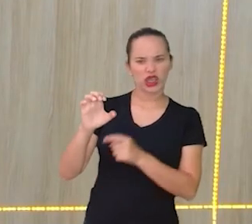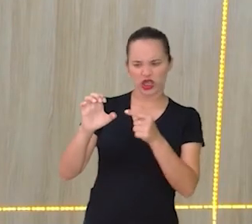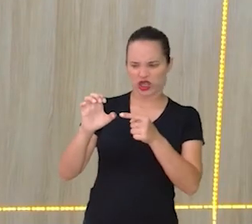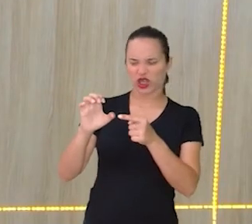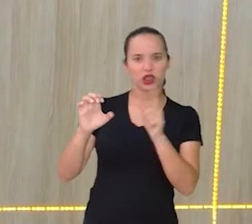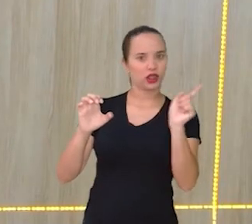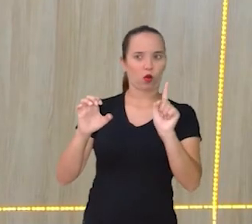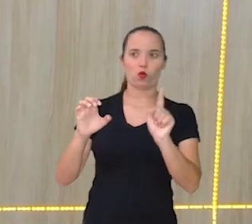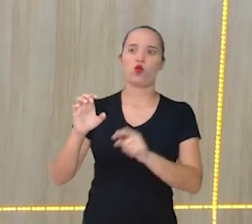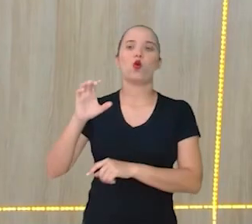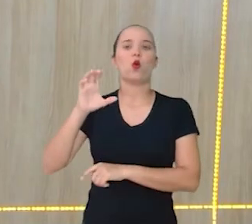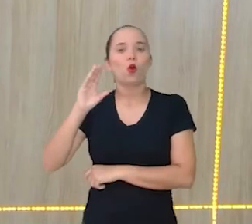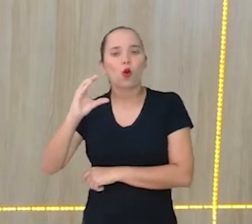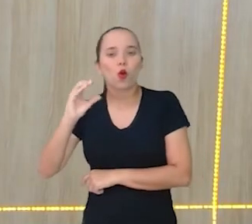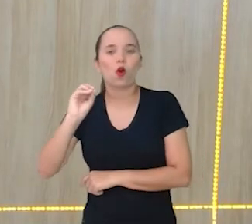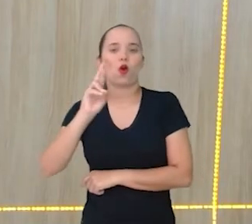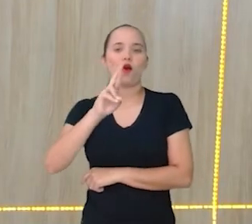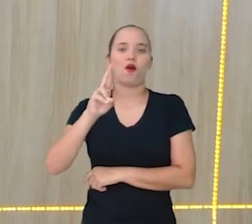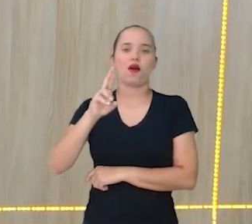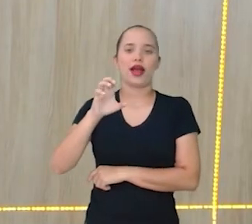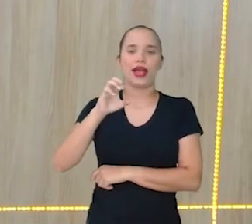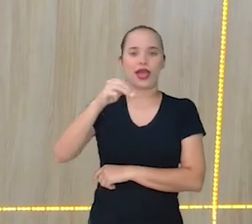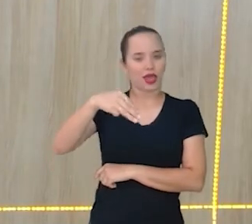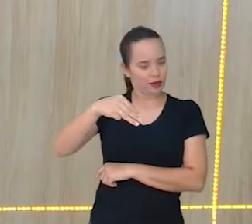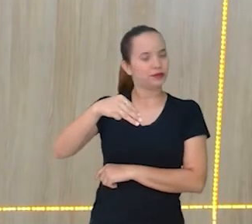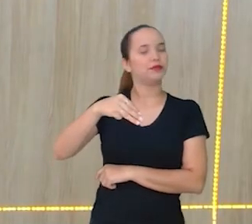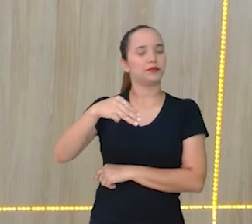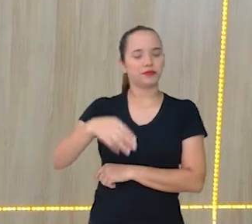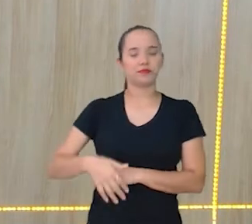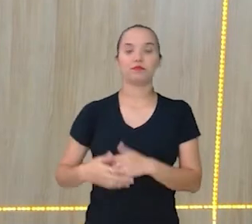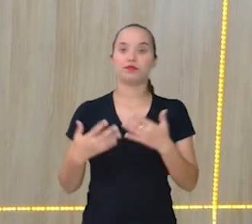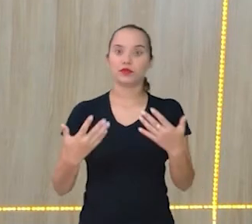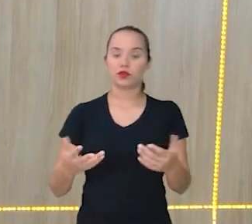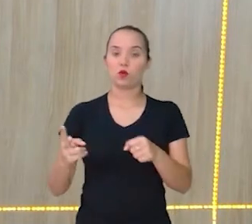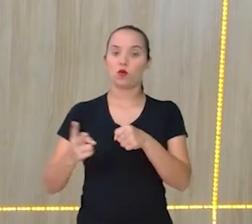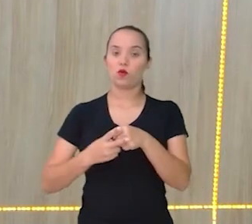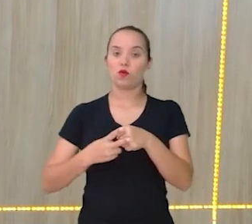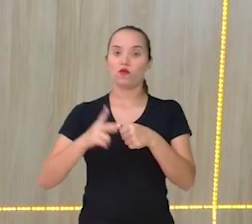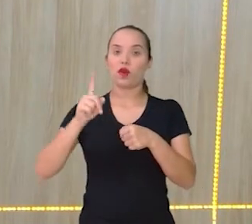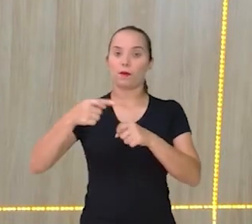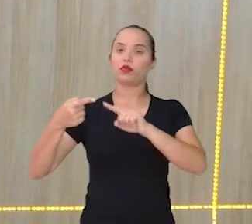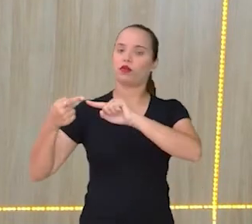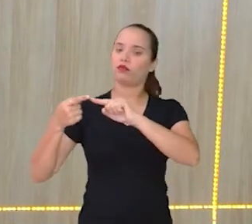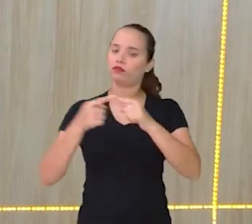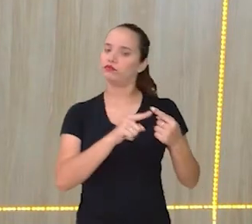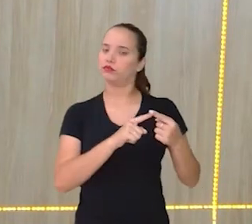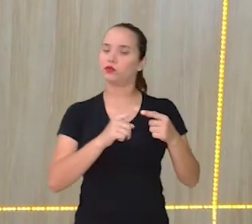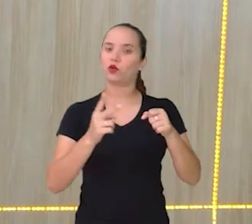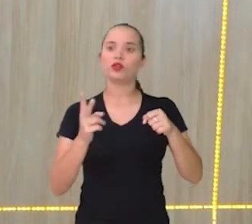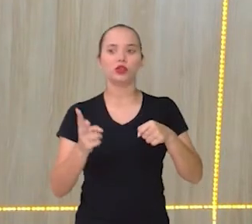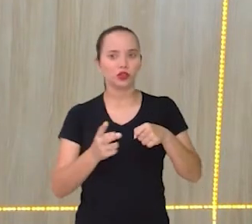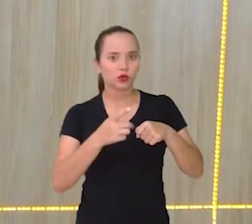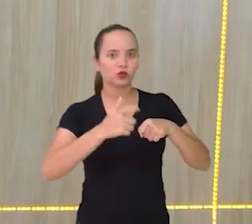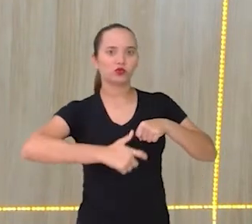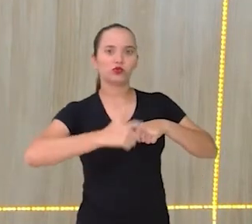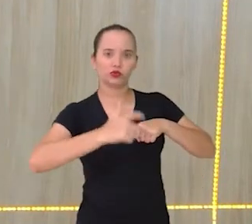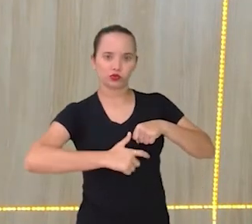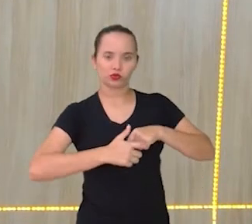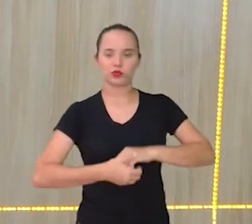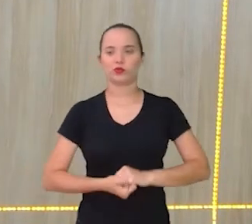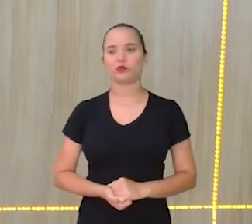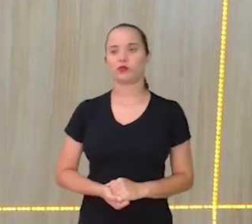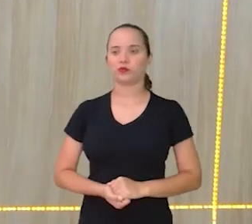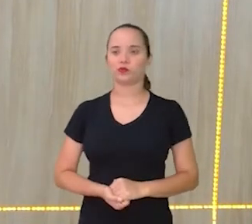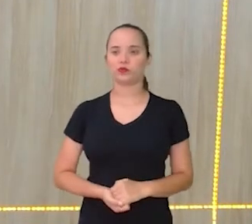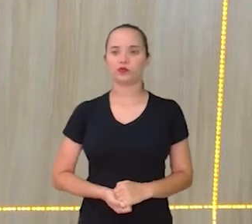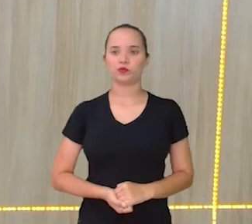Não, elas correm. Então, o verbo aqui está concordando com o pronome,